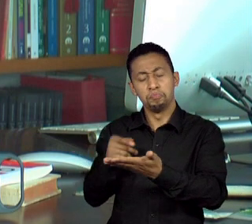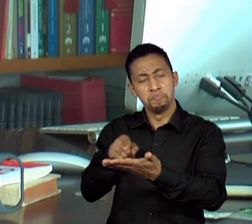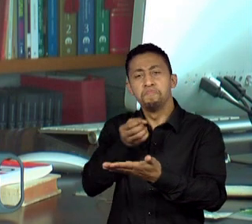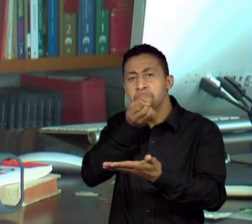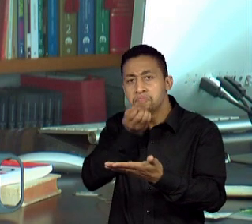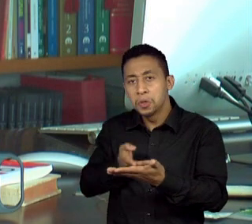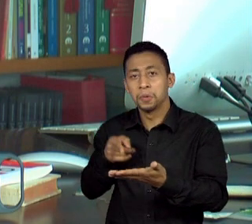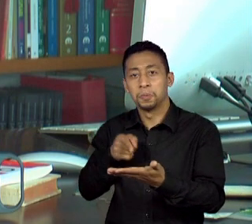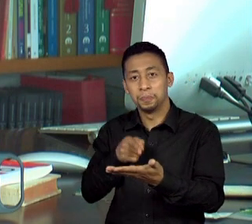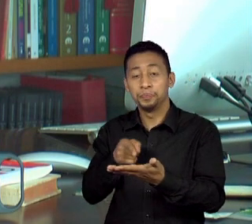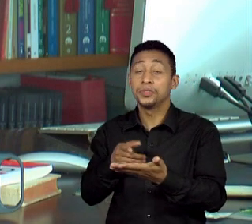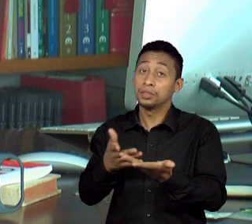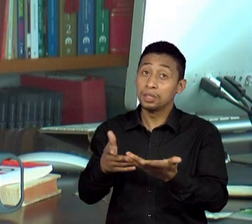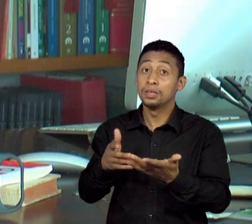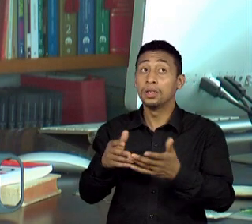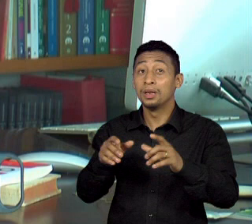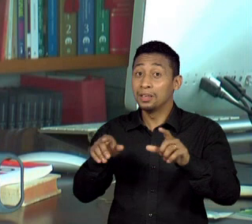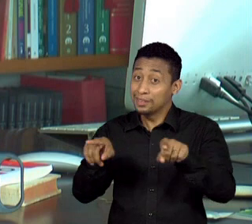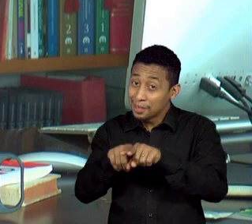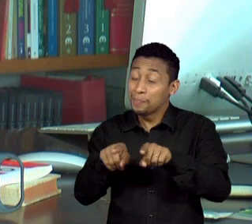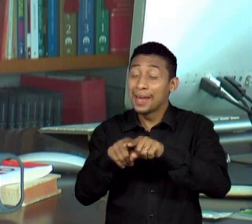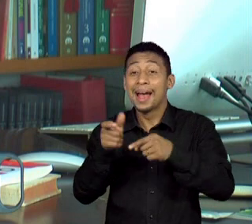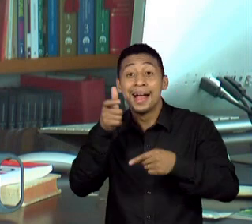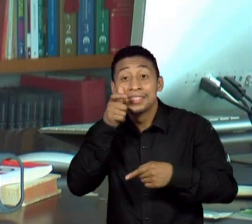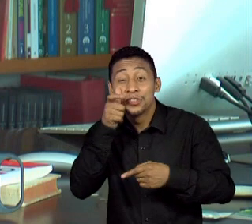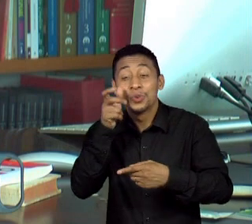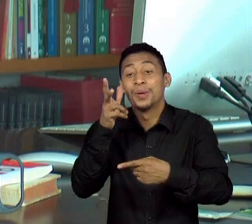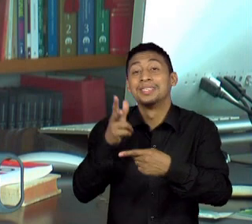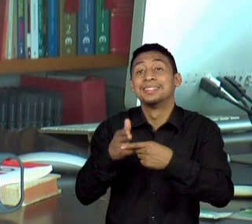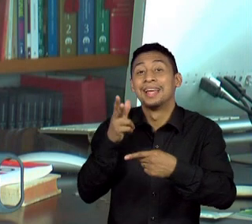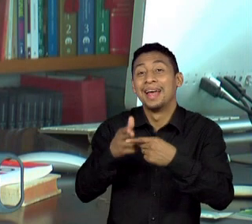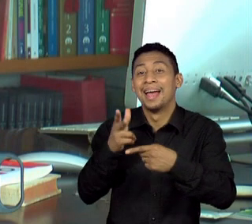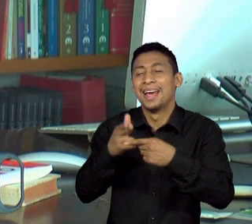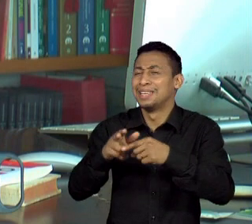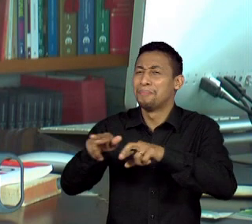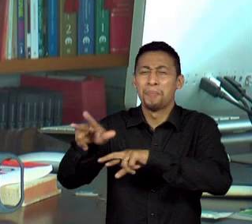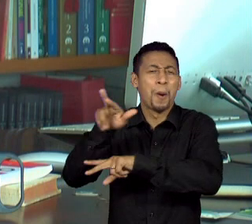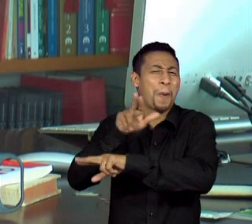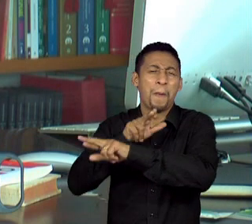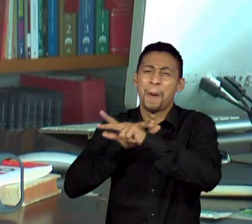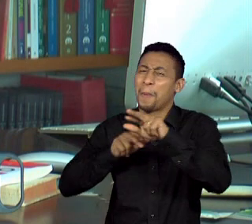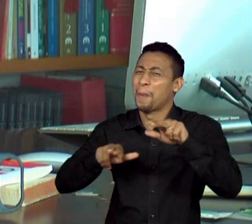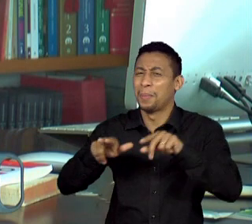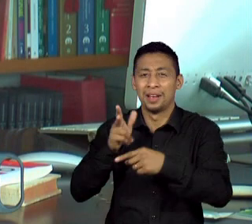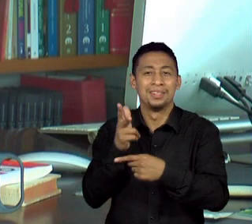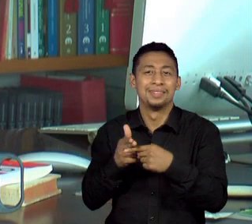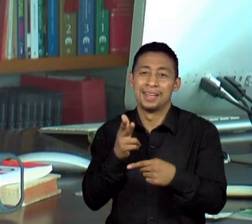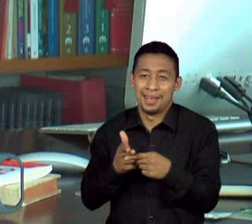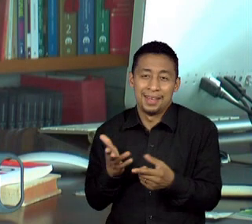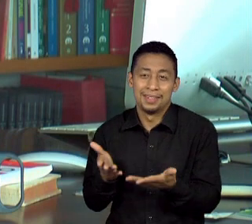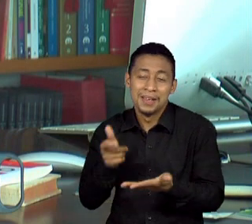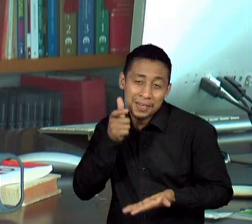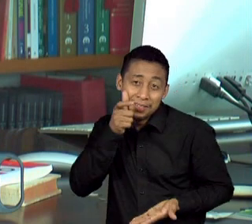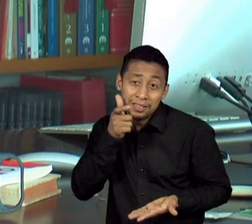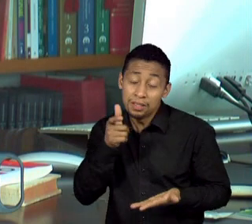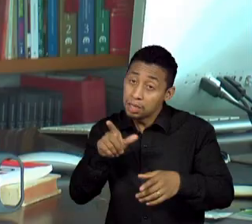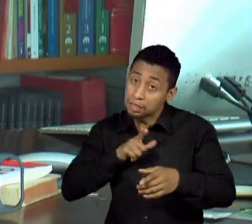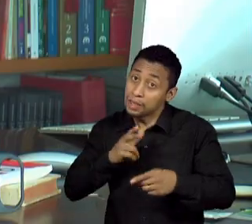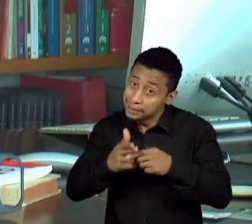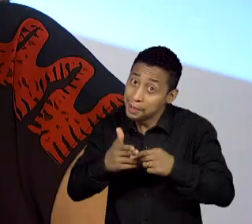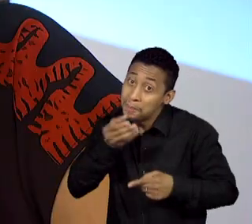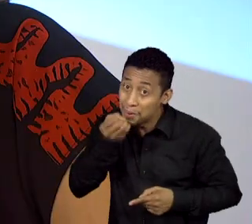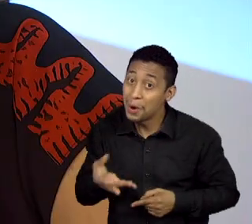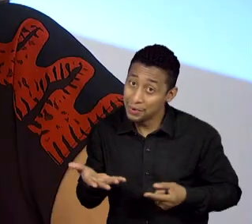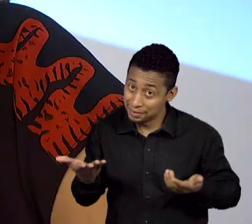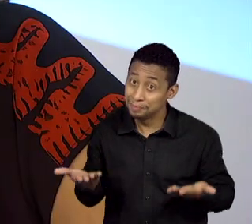bom. Tenho visto muitas séries variadas, assim, tem muita série boa,